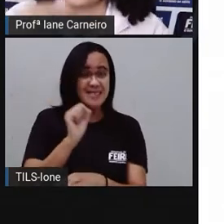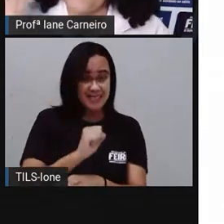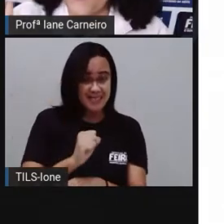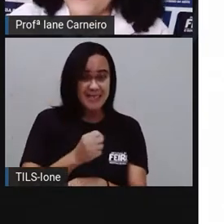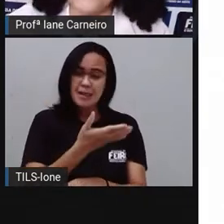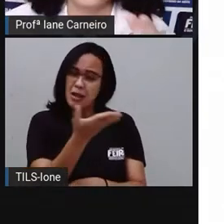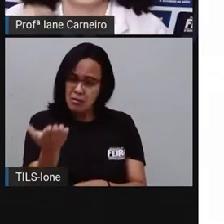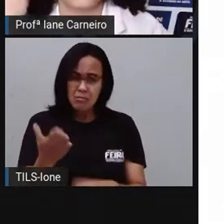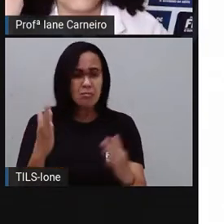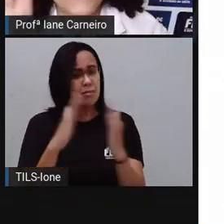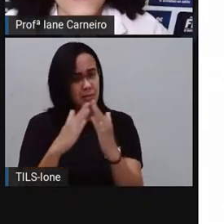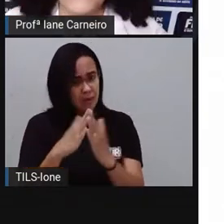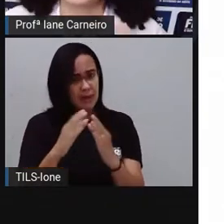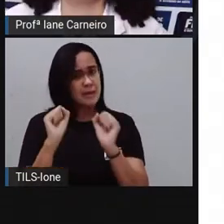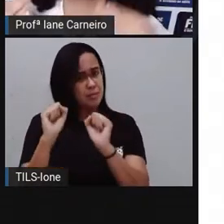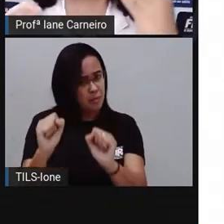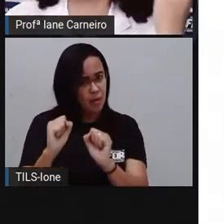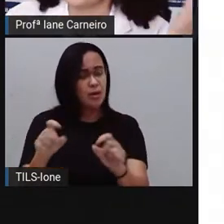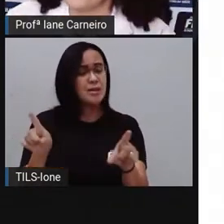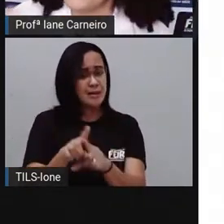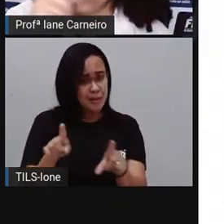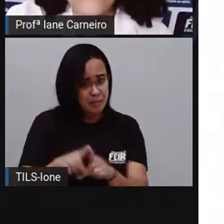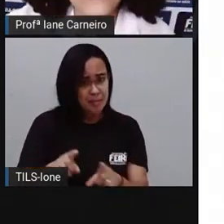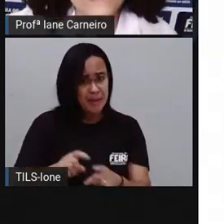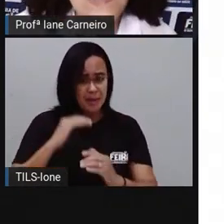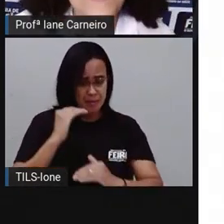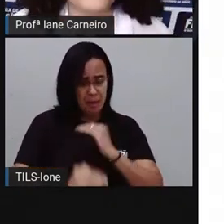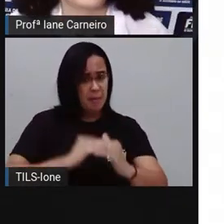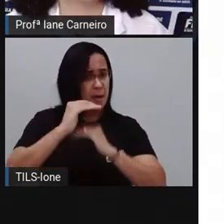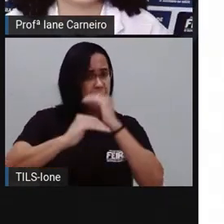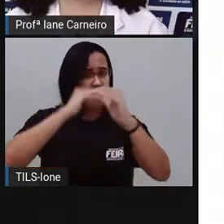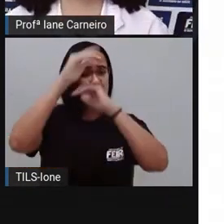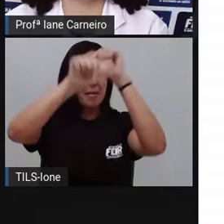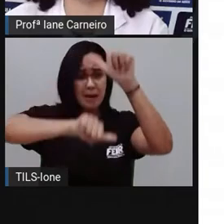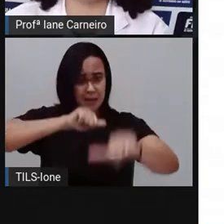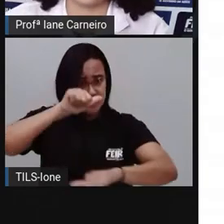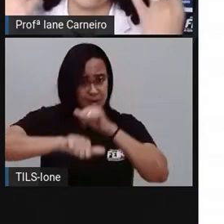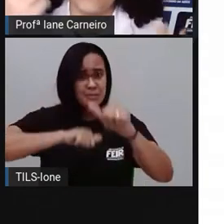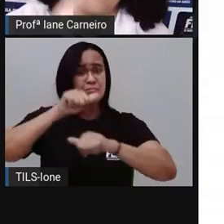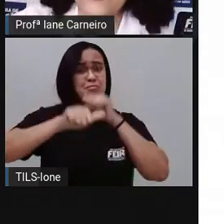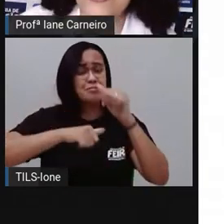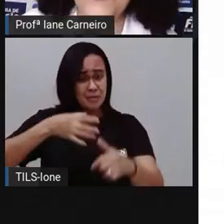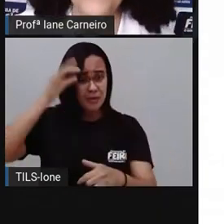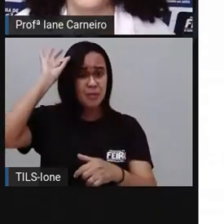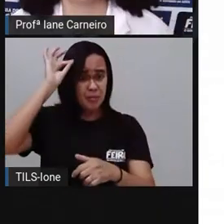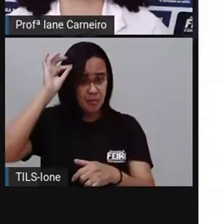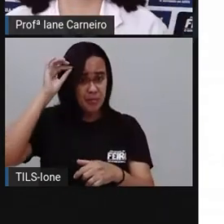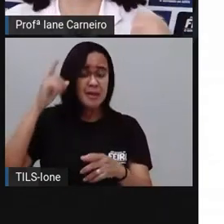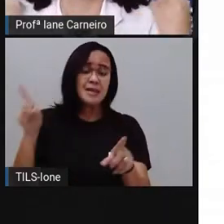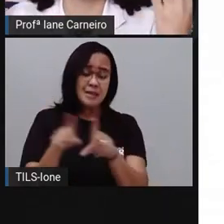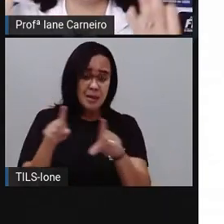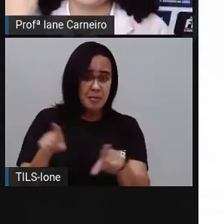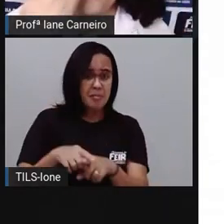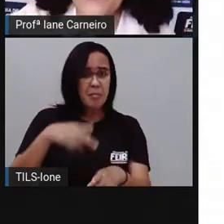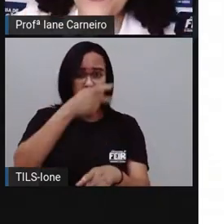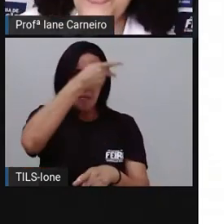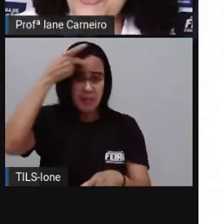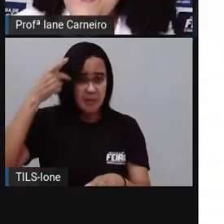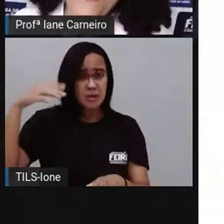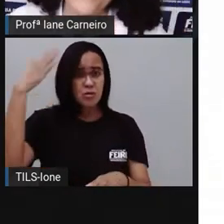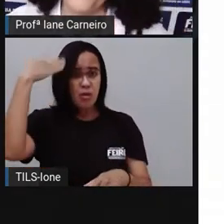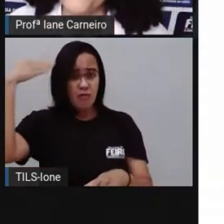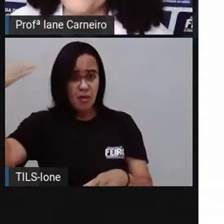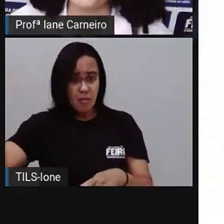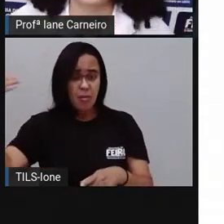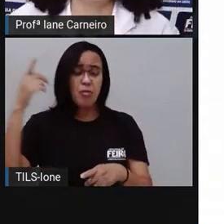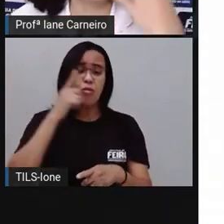casa, você pode crescer, né, e se transformar em alguma dessas personalidades, né, ser um artista famoso, né, ser um jogador de